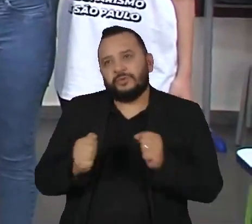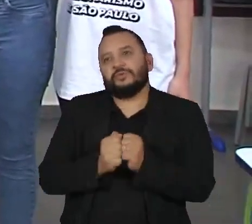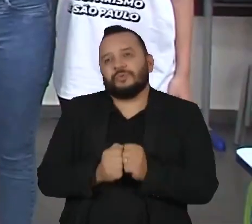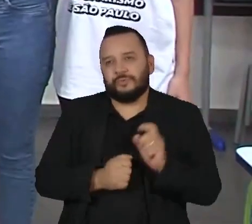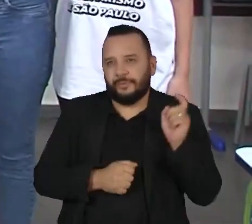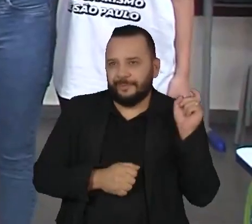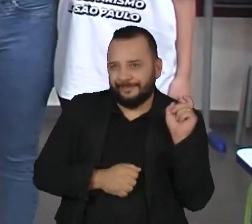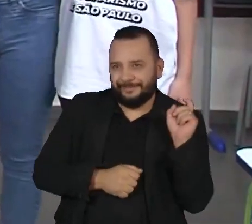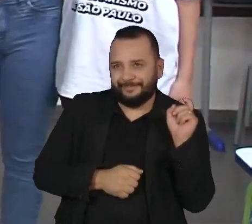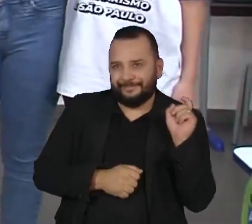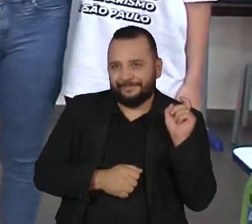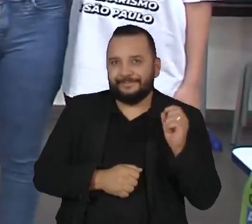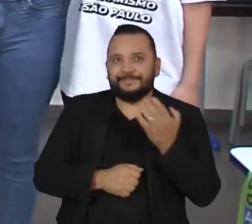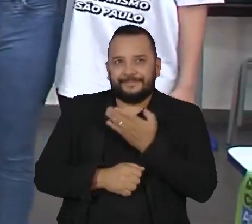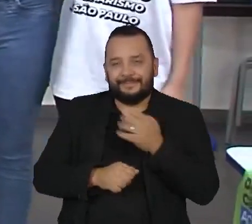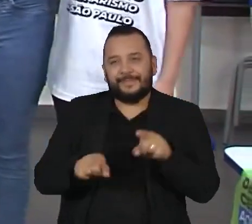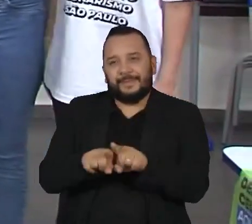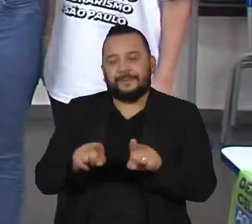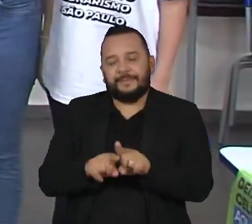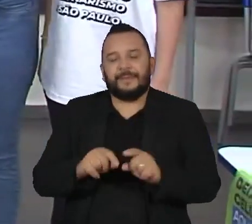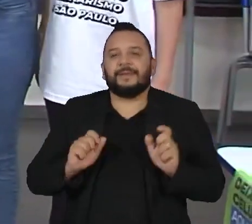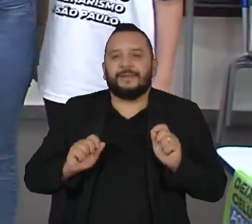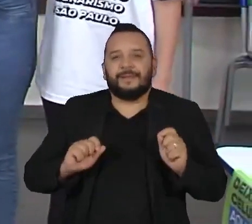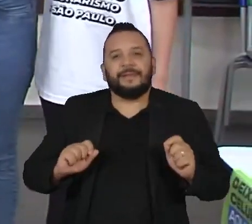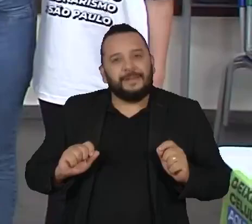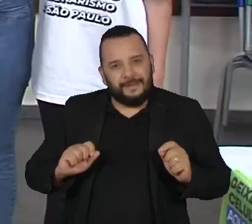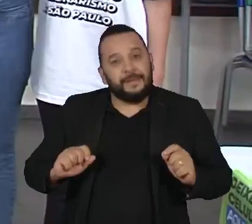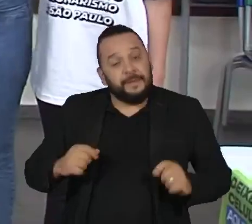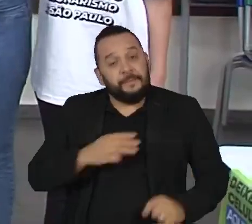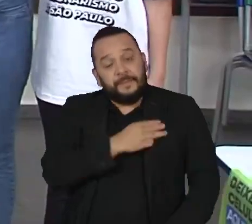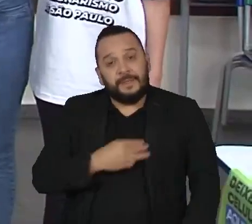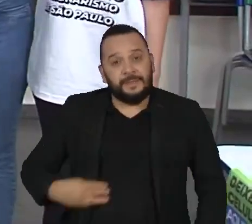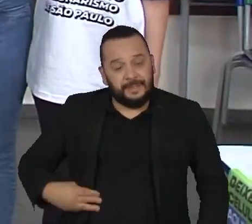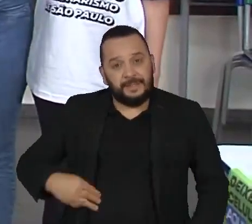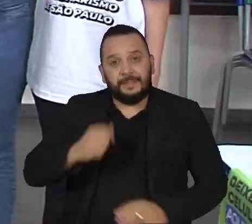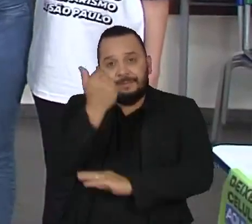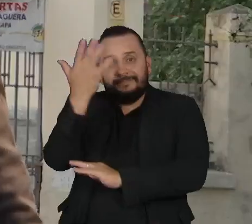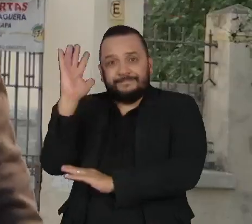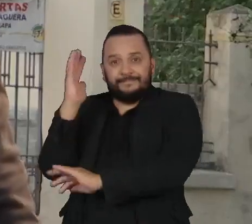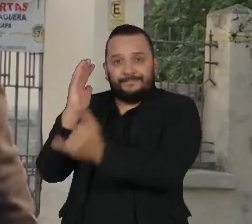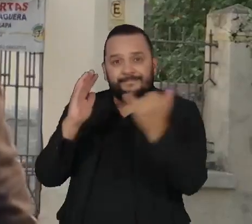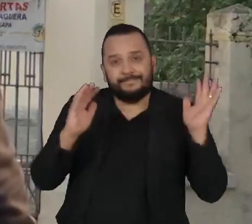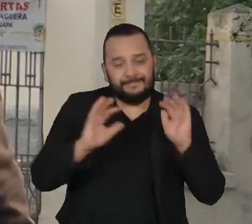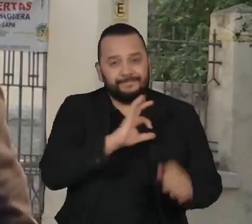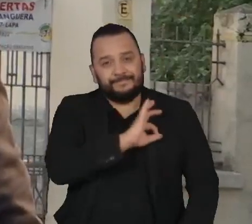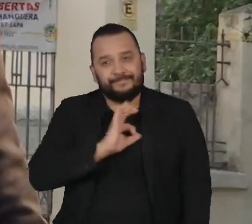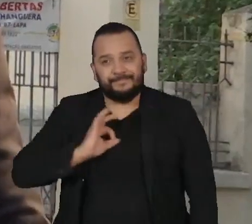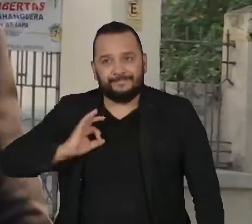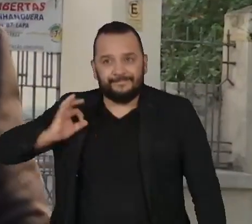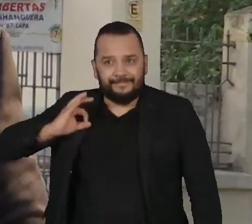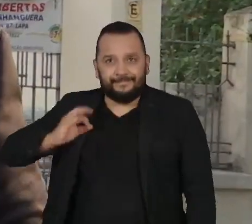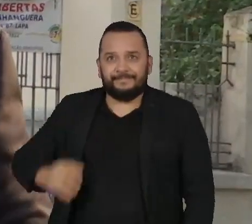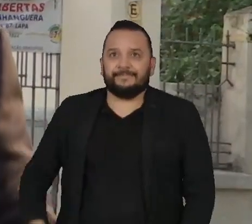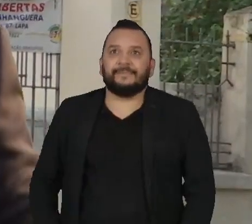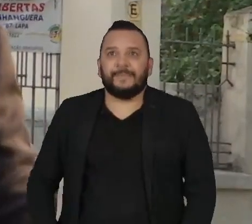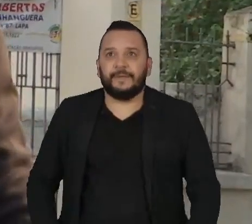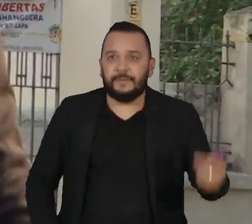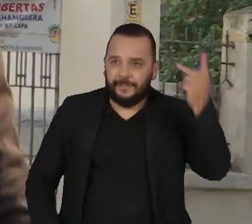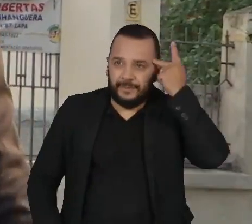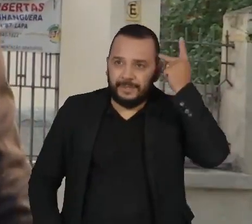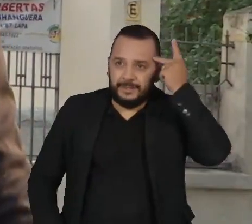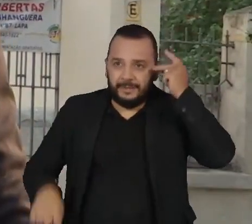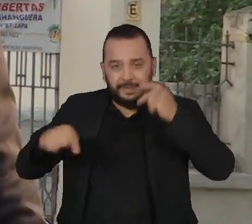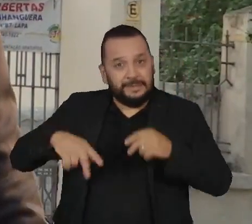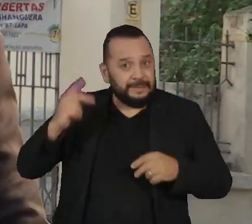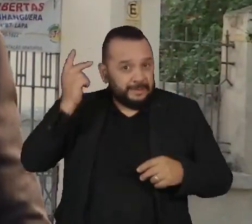vice Marta suplici e da ministra do meio ambiente e mudança do clima Marina Silva o dia de votação em São Paulo maior colégio